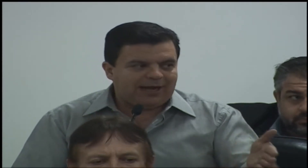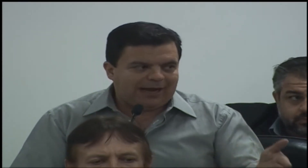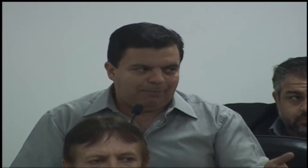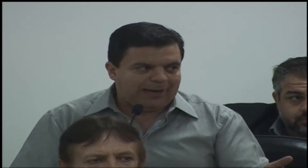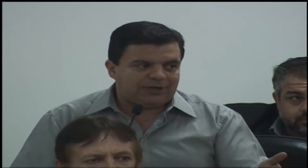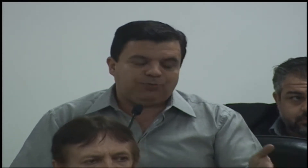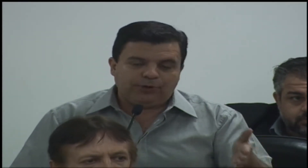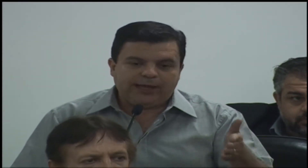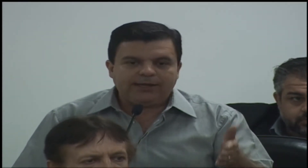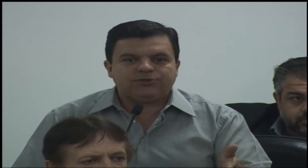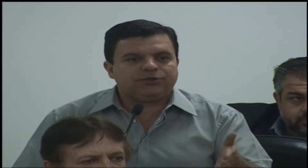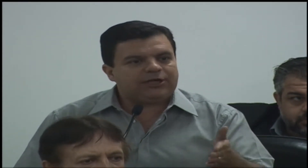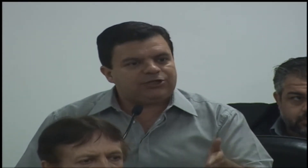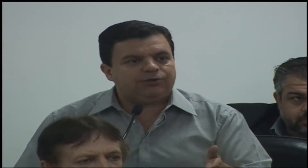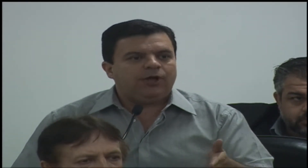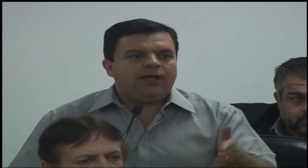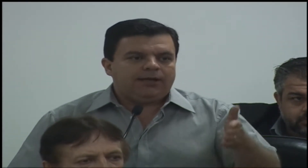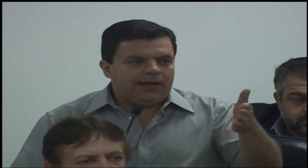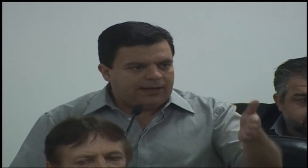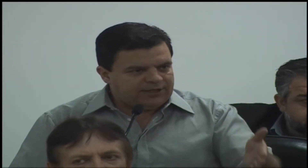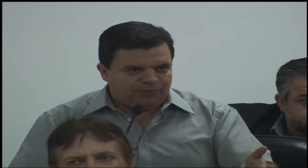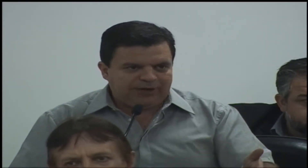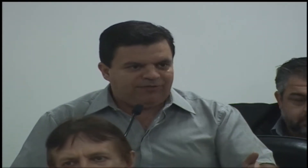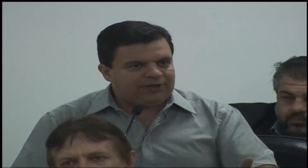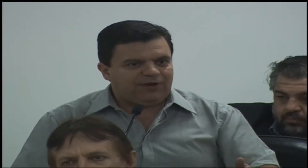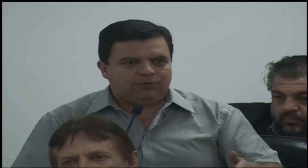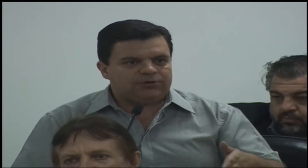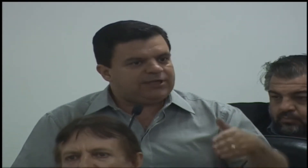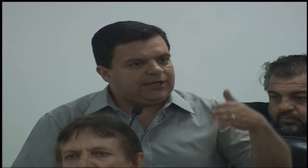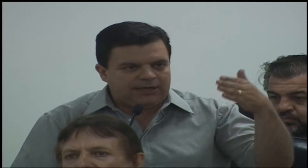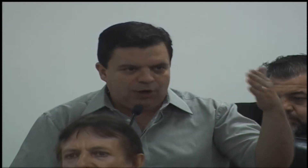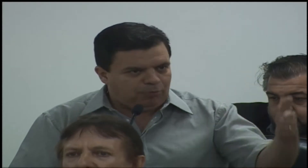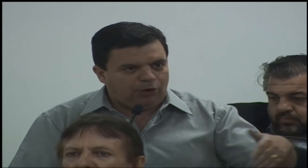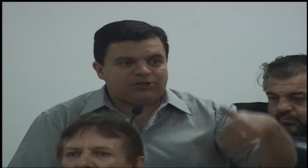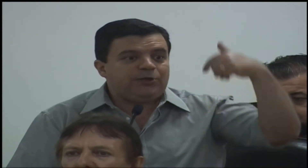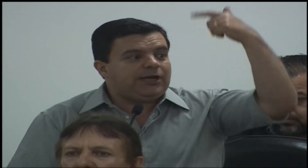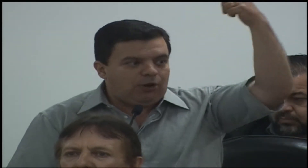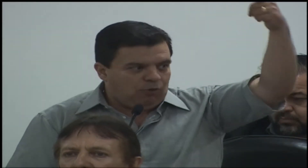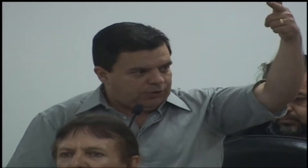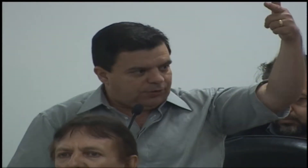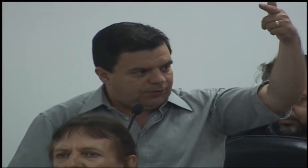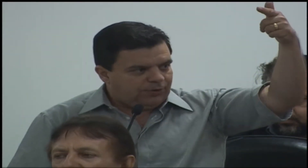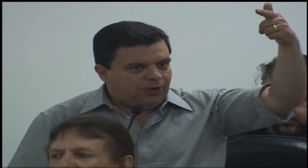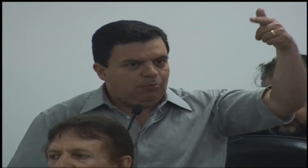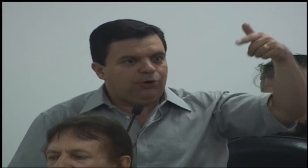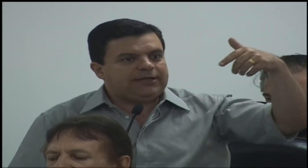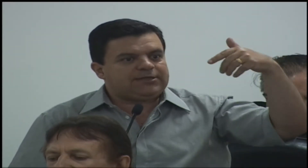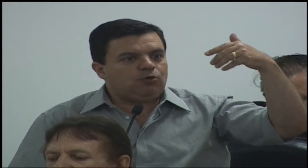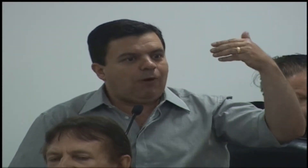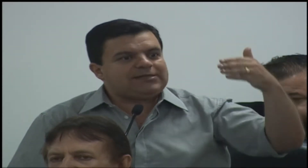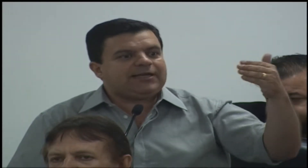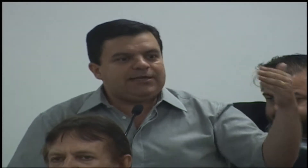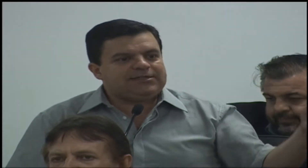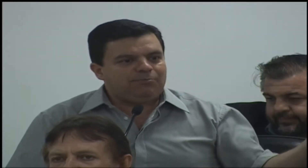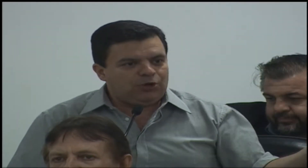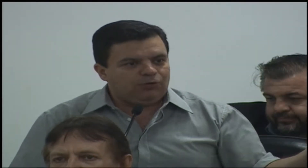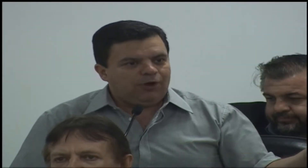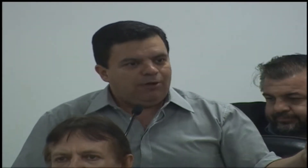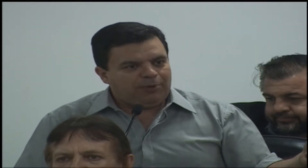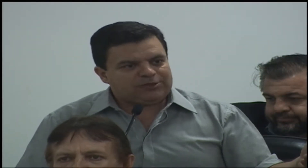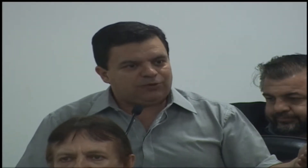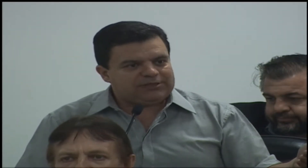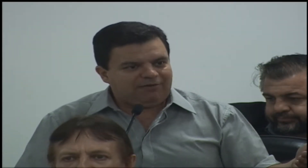Continuando, obrigado pela participação. Continuando, eu acredito que os movimentos, eles têm